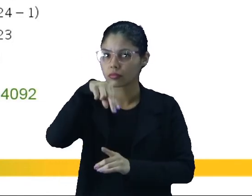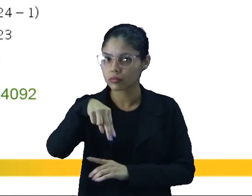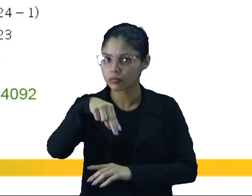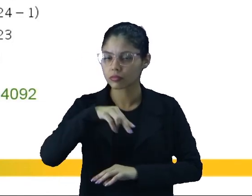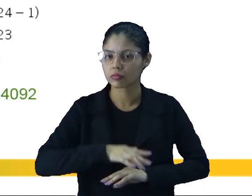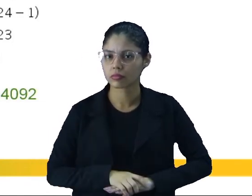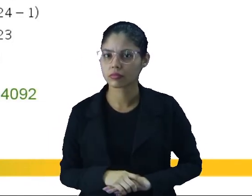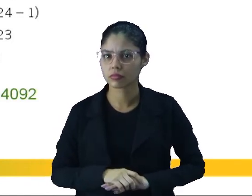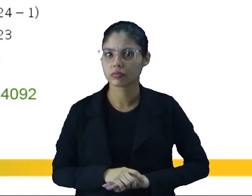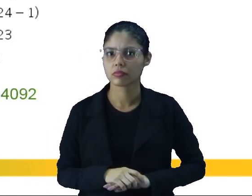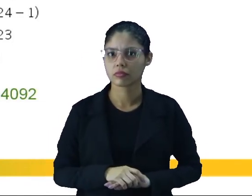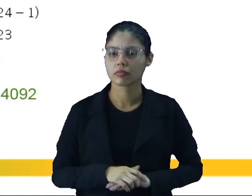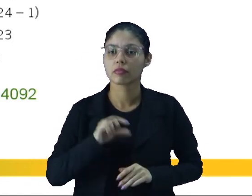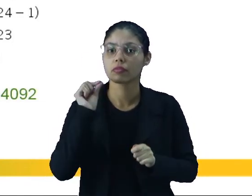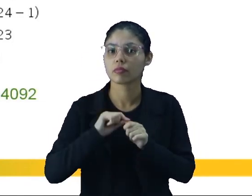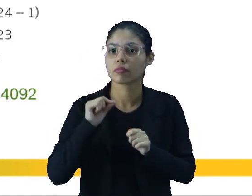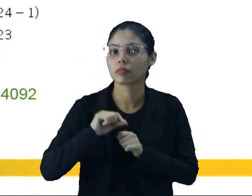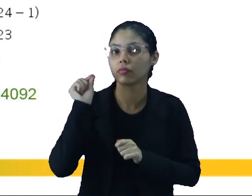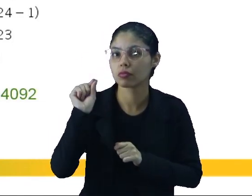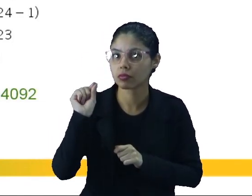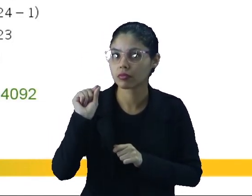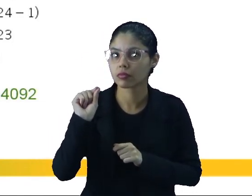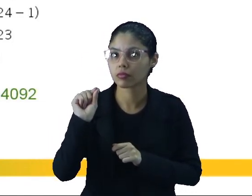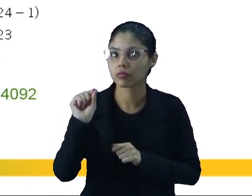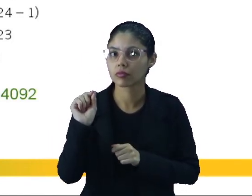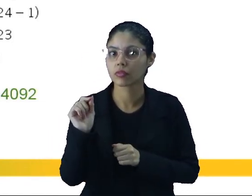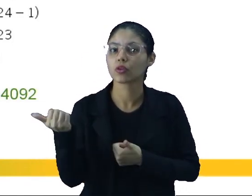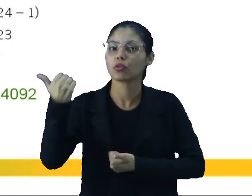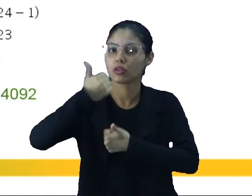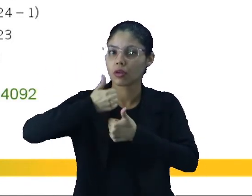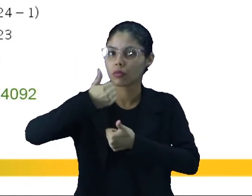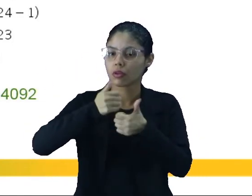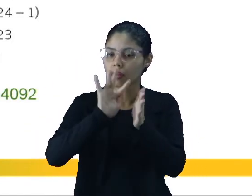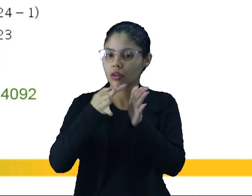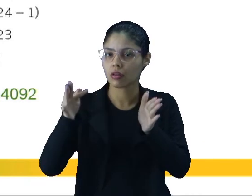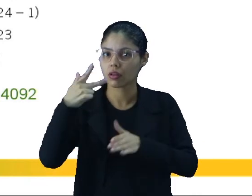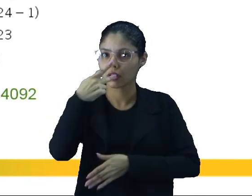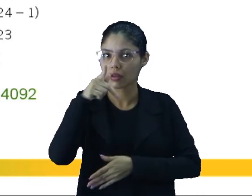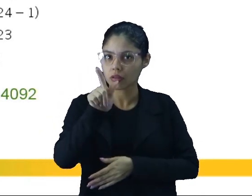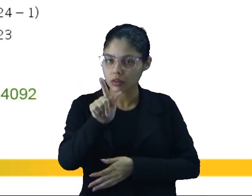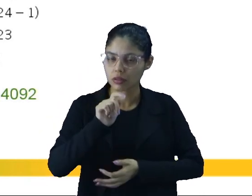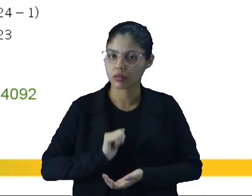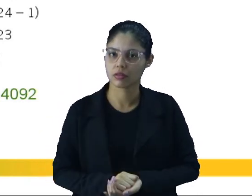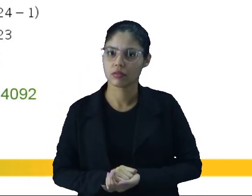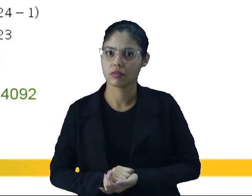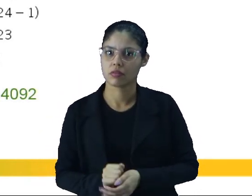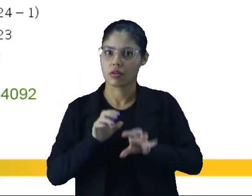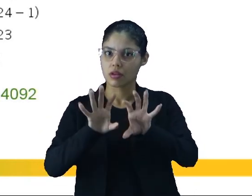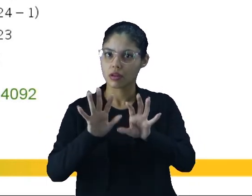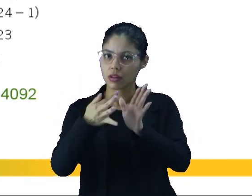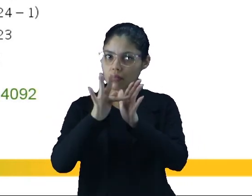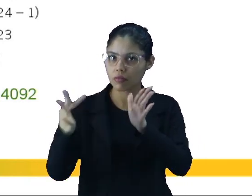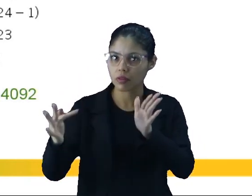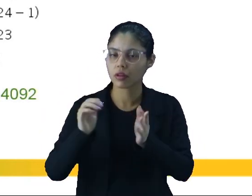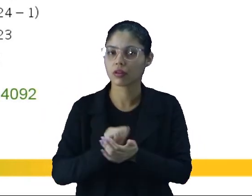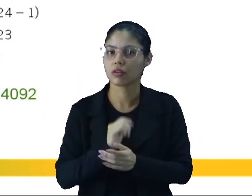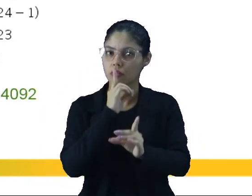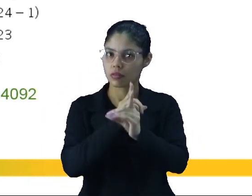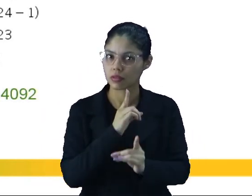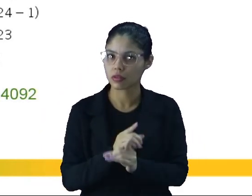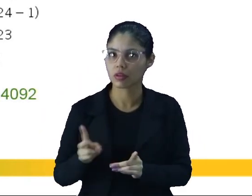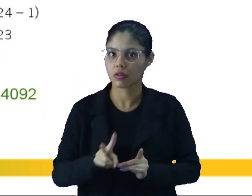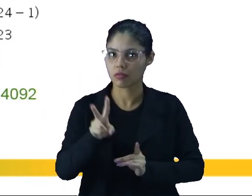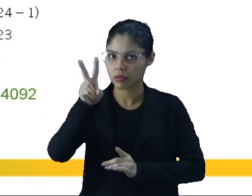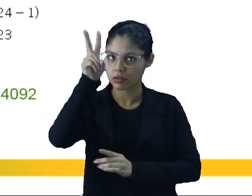N. Então, eu vou fazer o quê? Nesse caso, jogar na fórmula da PG. Aqui está a fórmula, eu ia encontrar